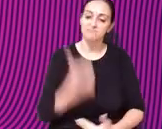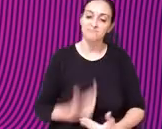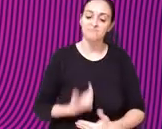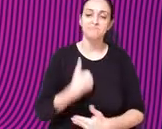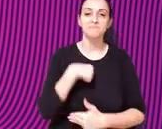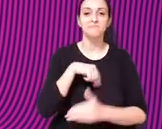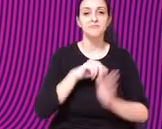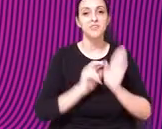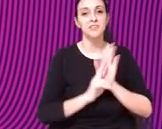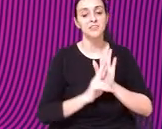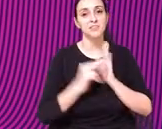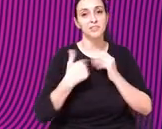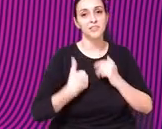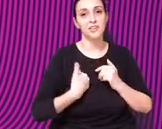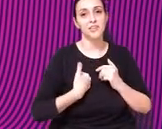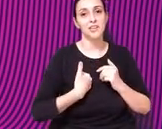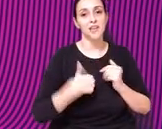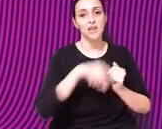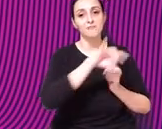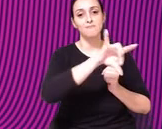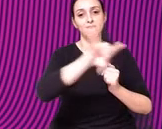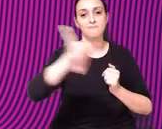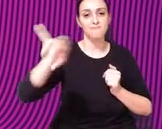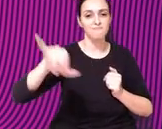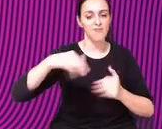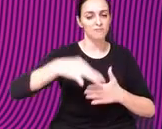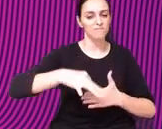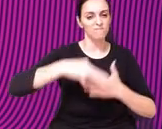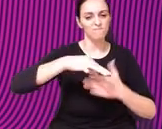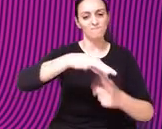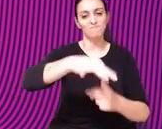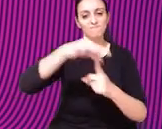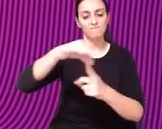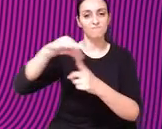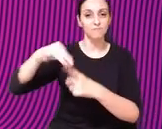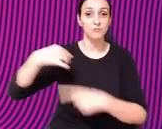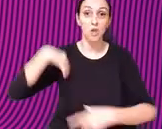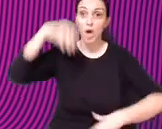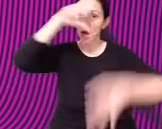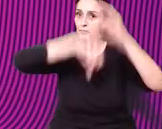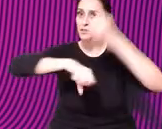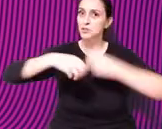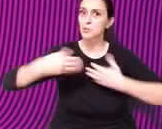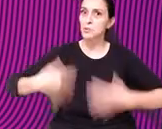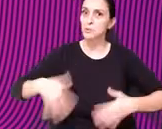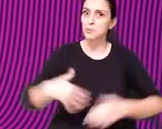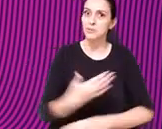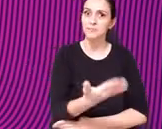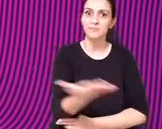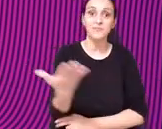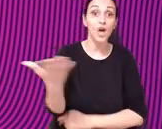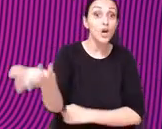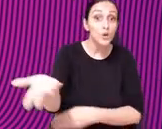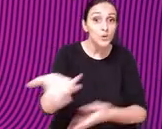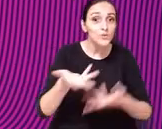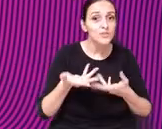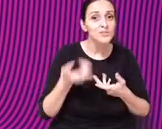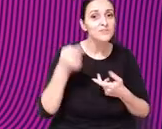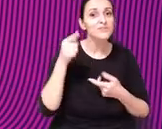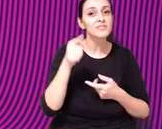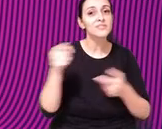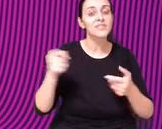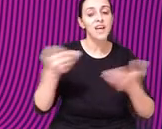esses ícones da insuficiência cardíaca no Brasil. Aprendi muito e convido a vocês para a sessão de